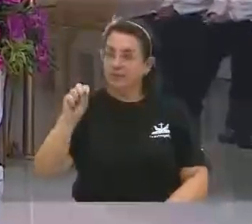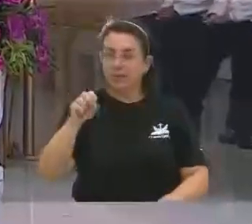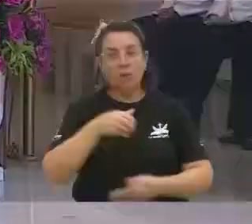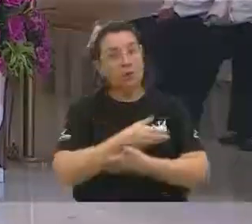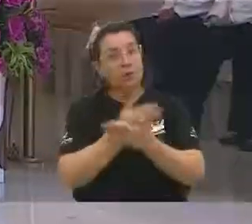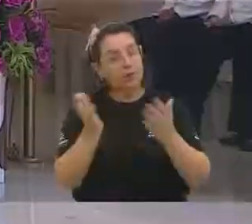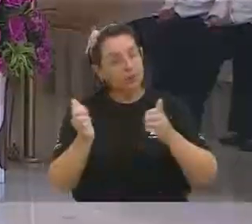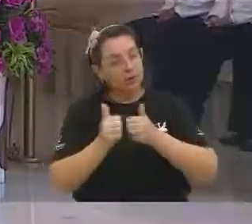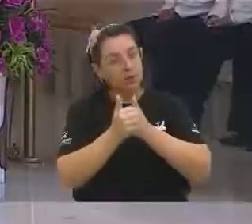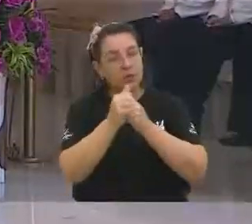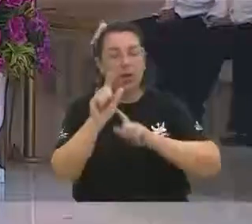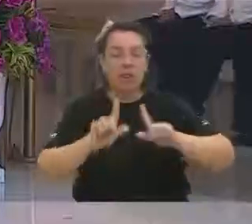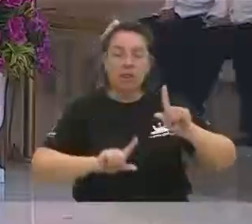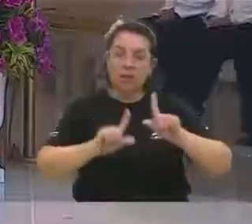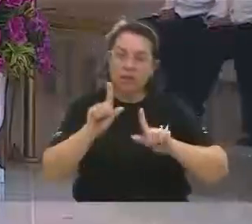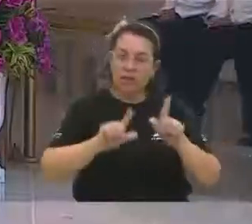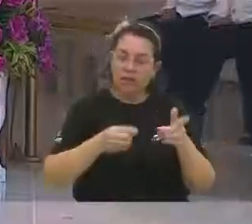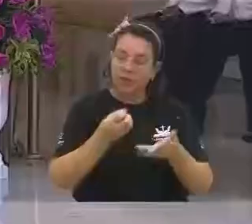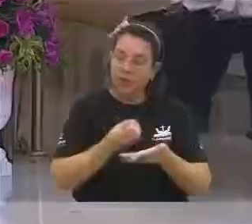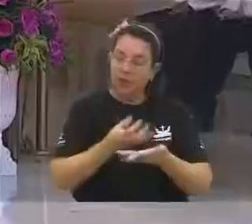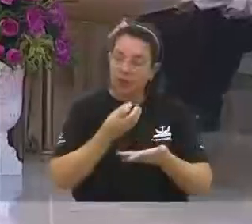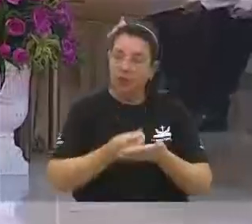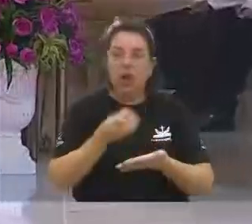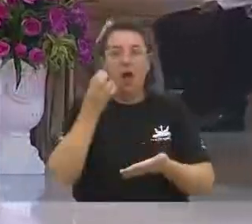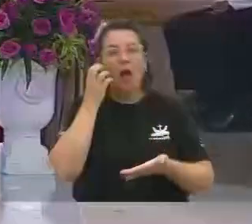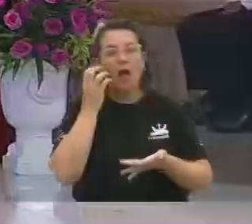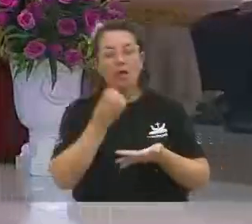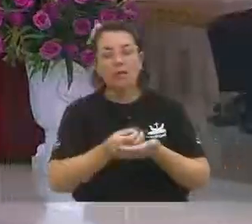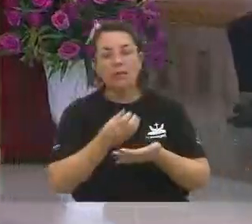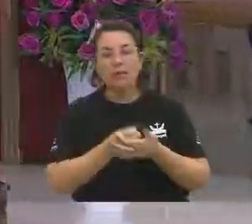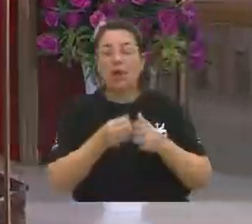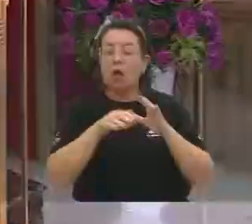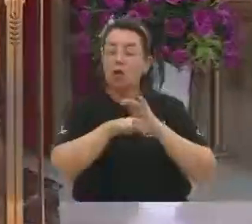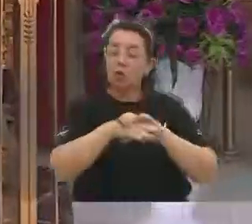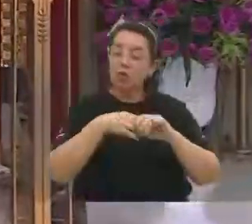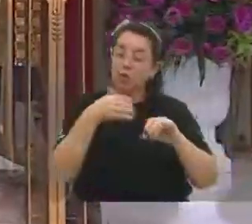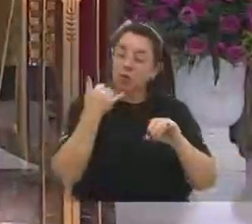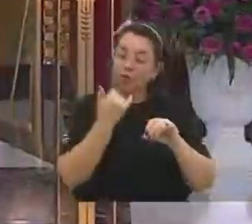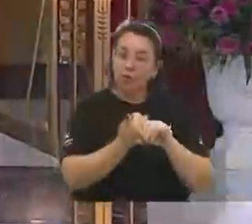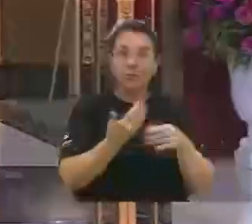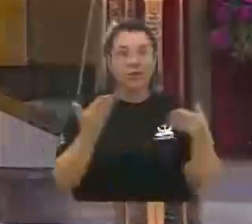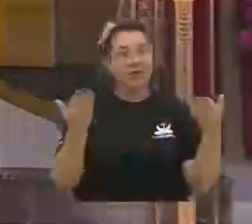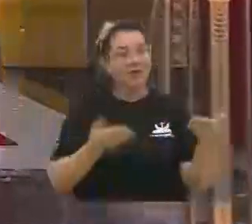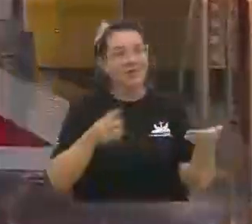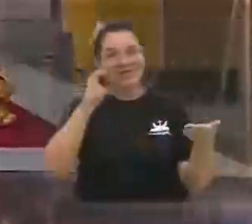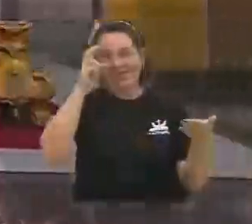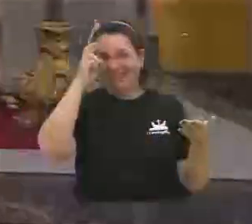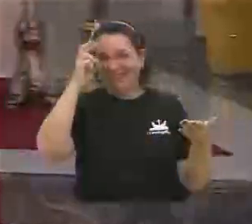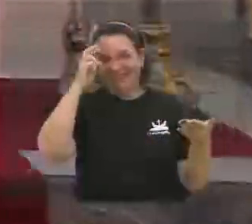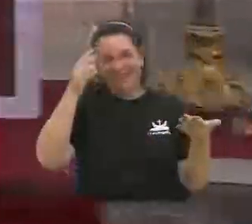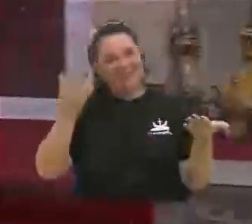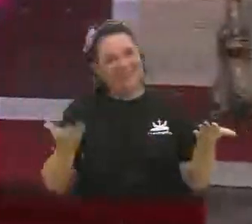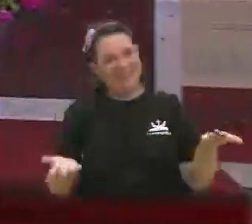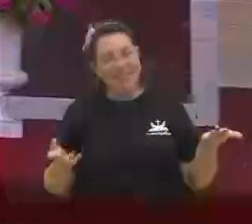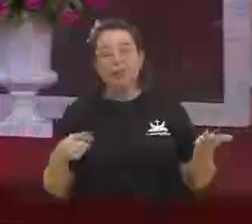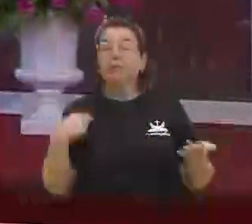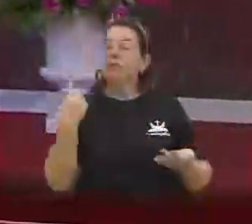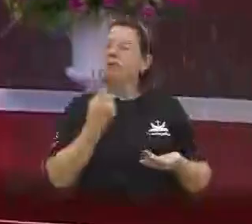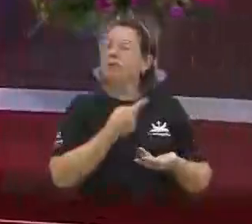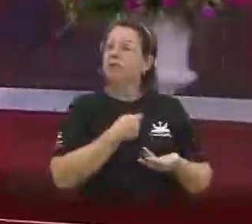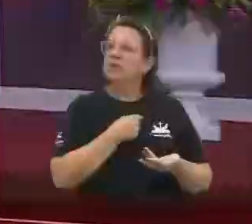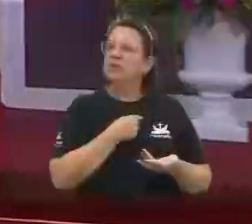tv rádio aplicativos YouTube é quinta e nós